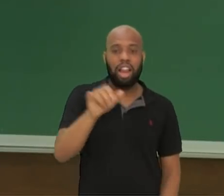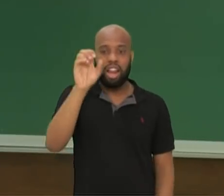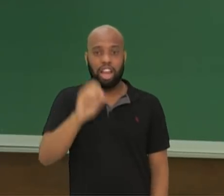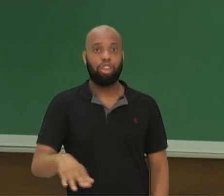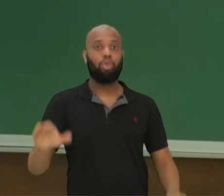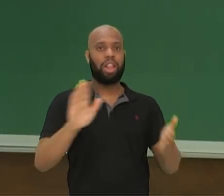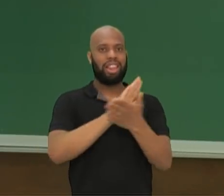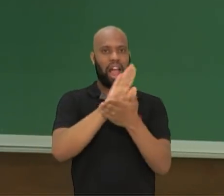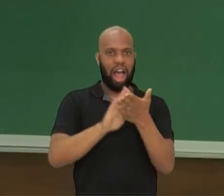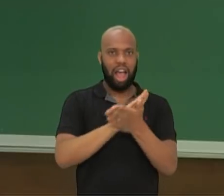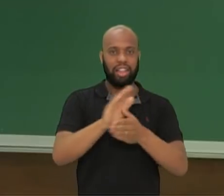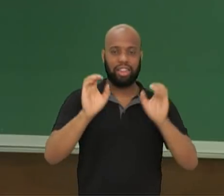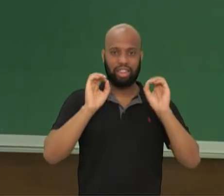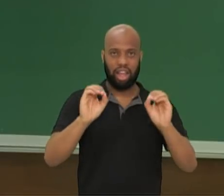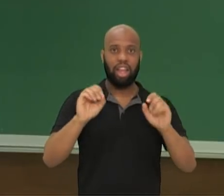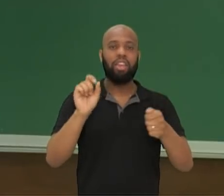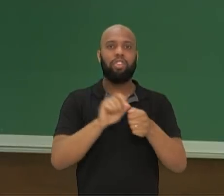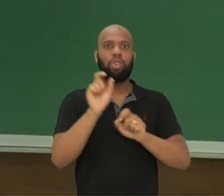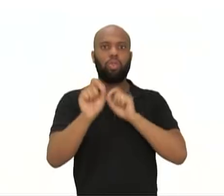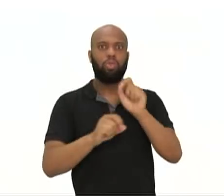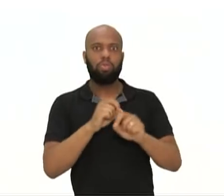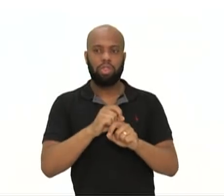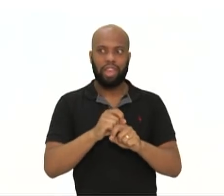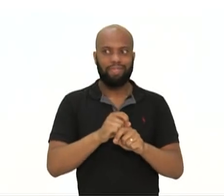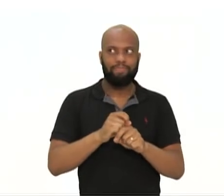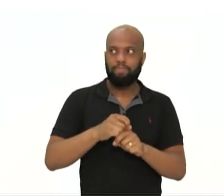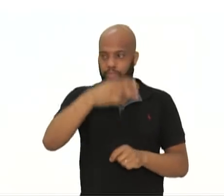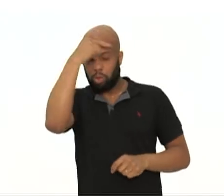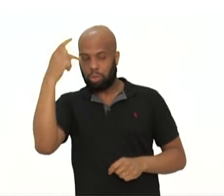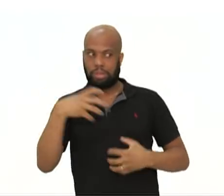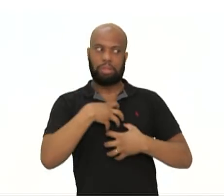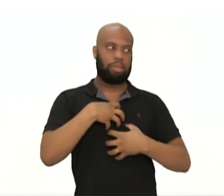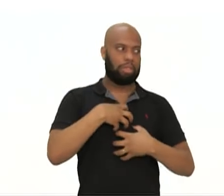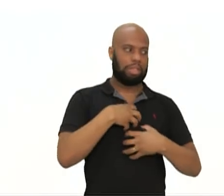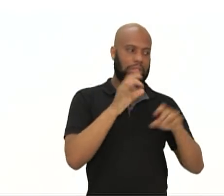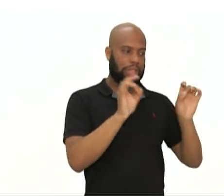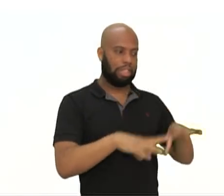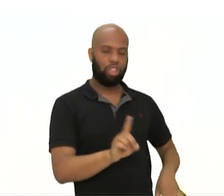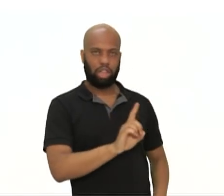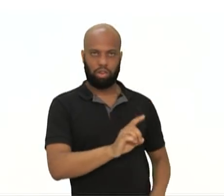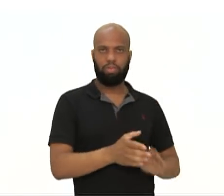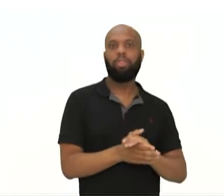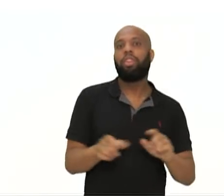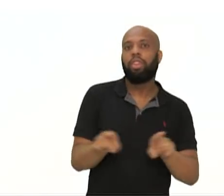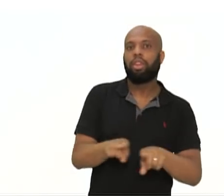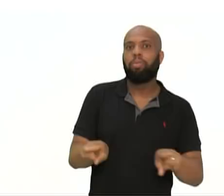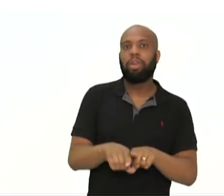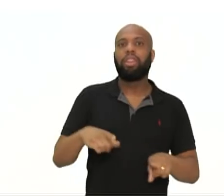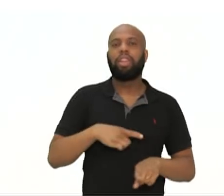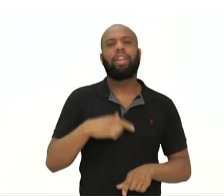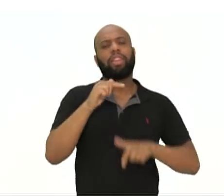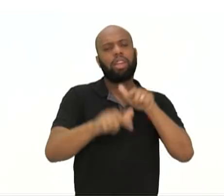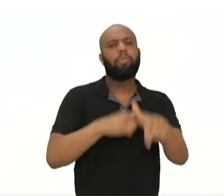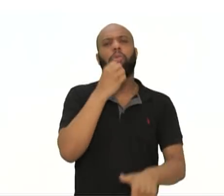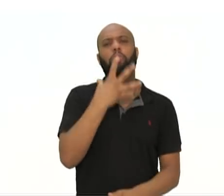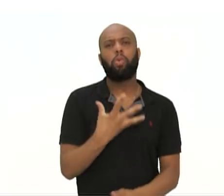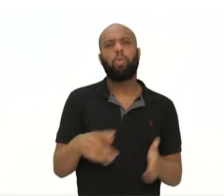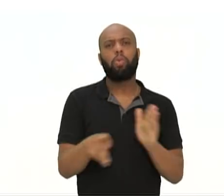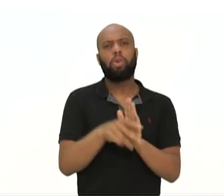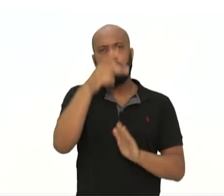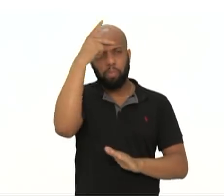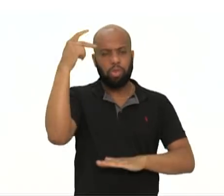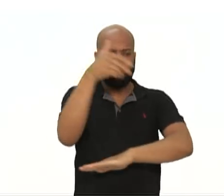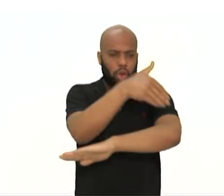que inibiu o descarte irregular, e o trabalho maravilhoso dos nossos guerreiros garis